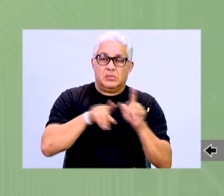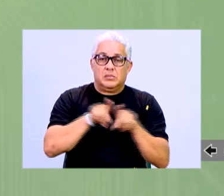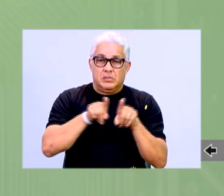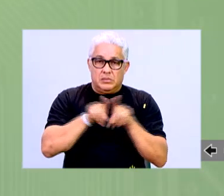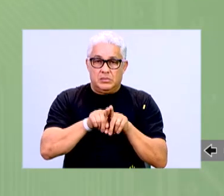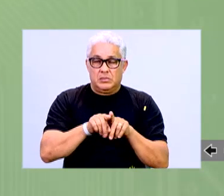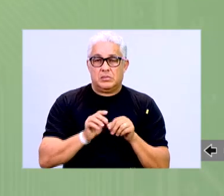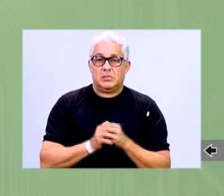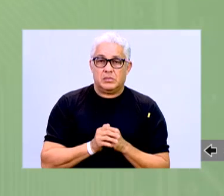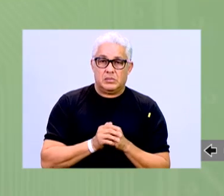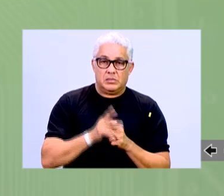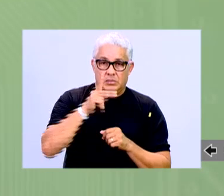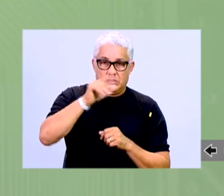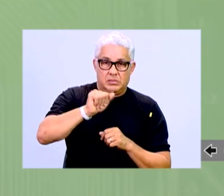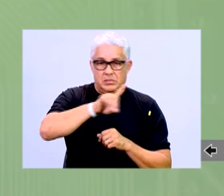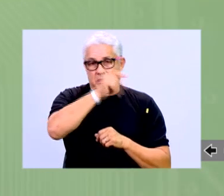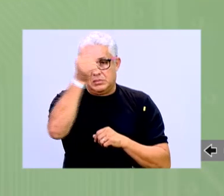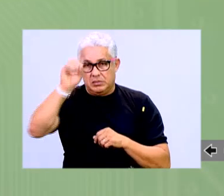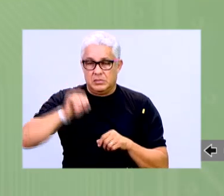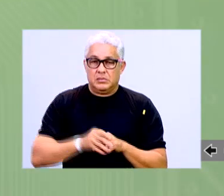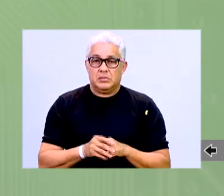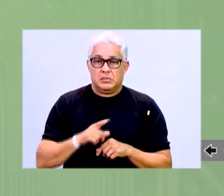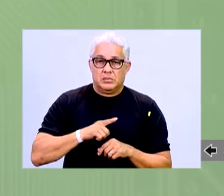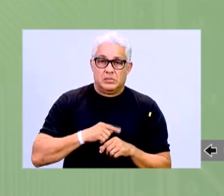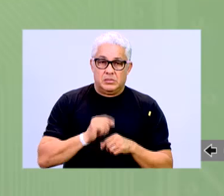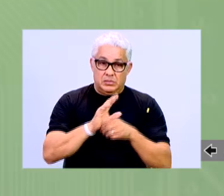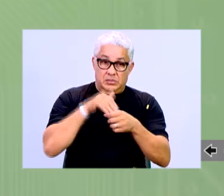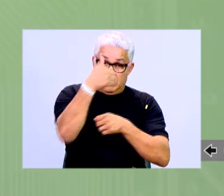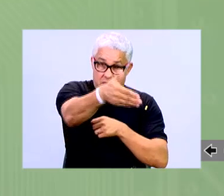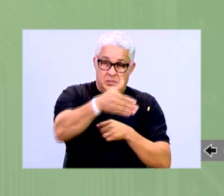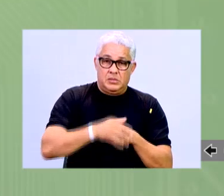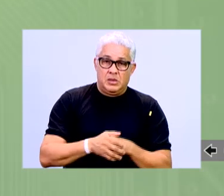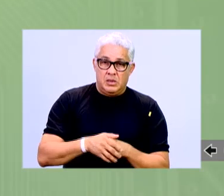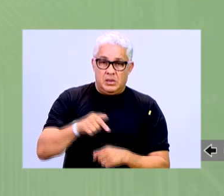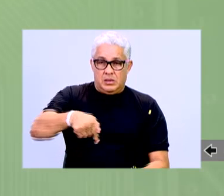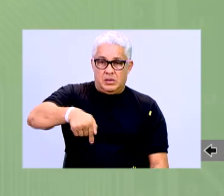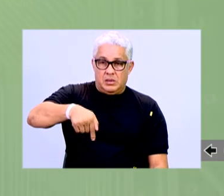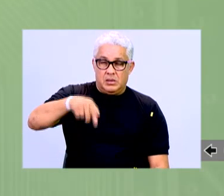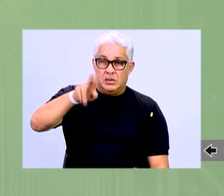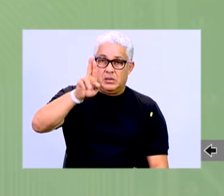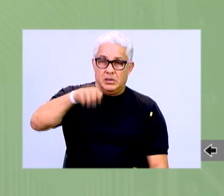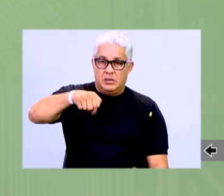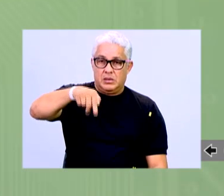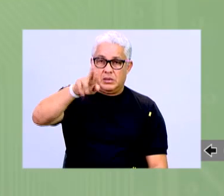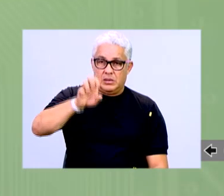de padronização. E requisitos externos, que seriam requisitos de